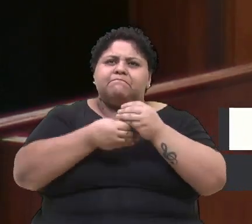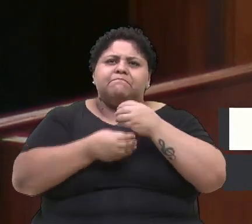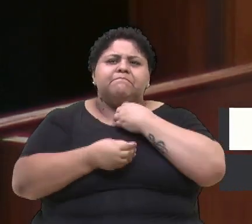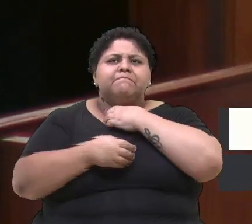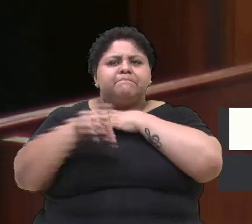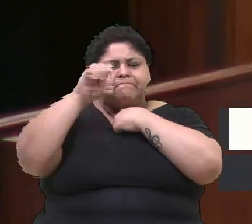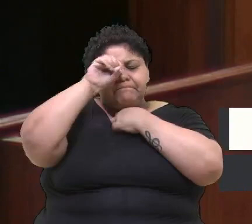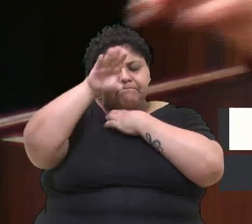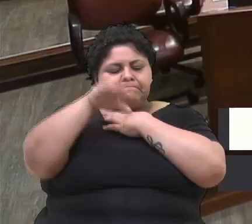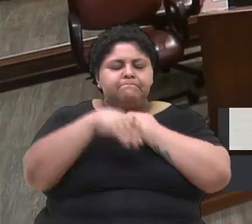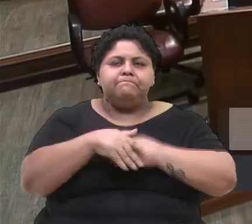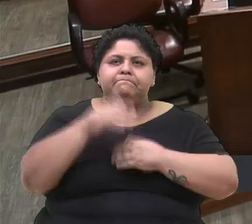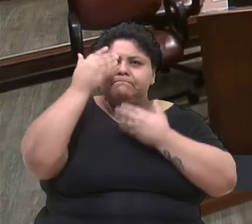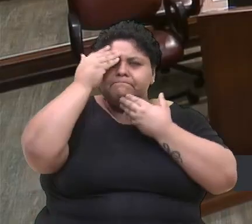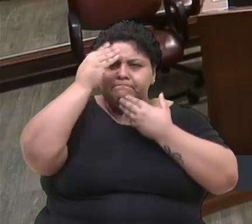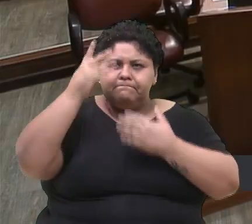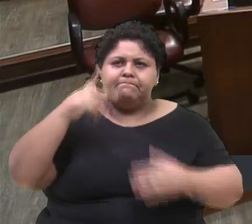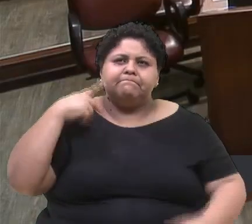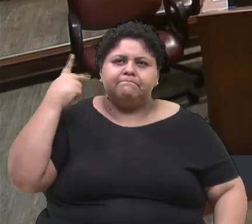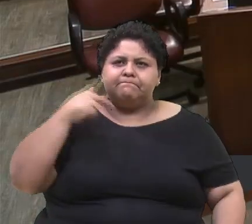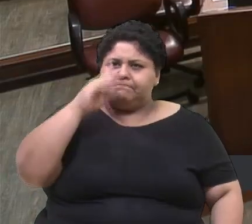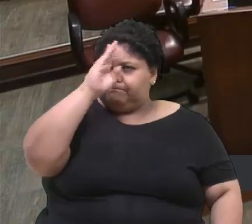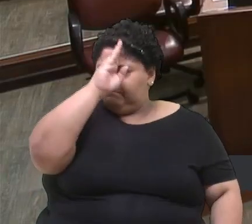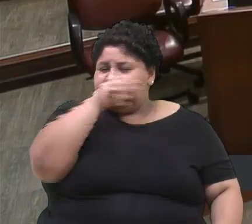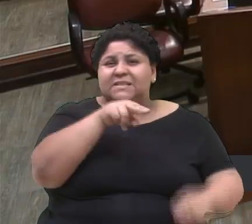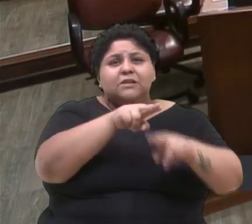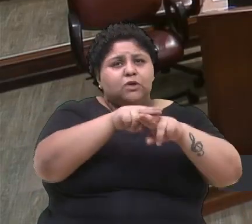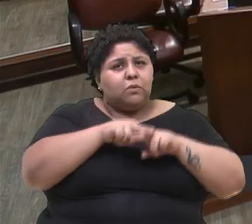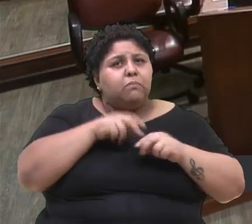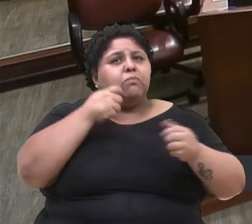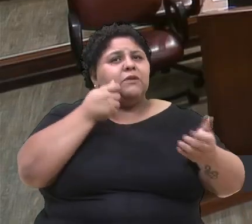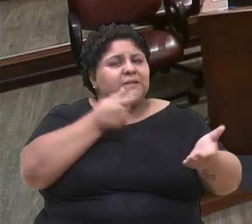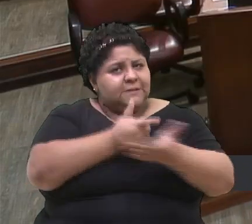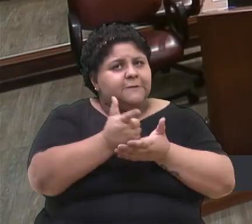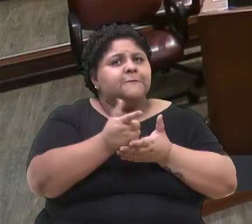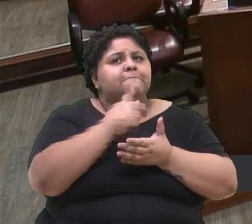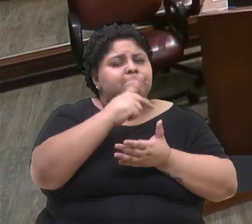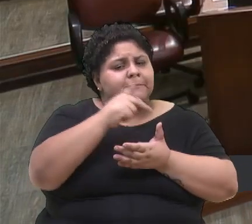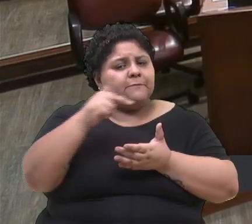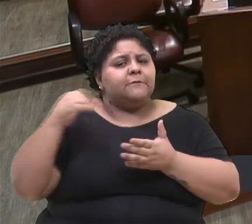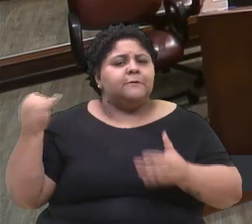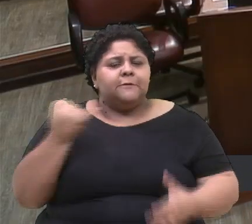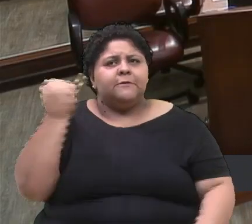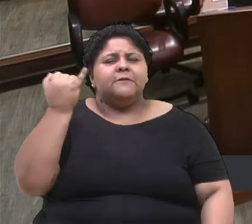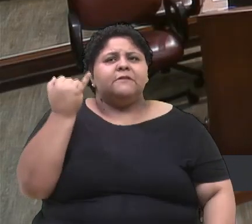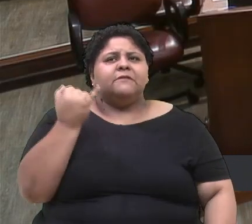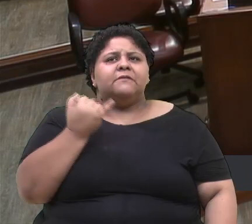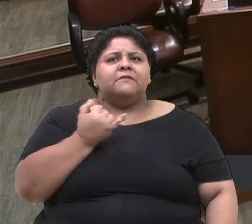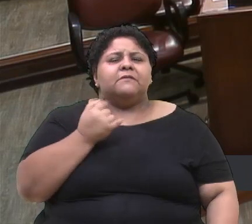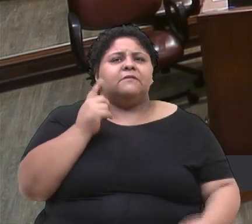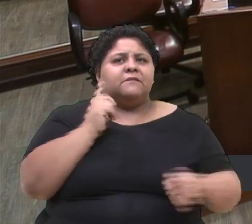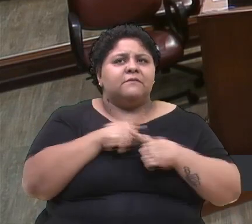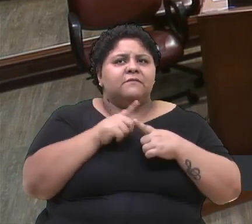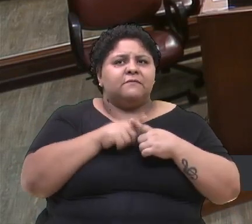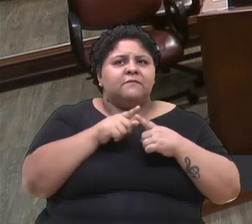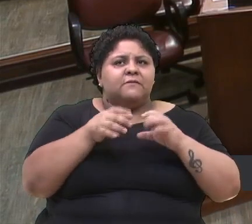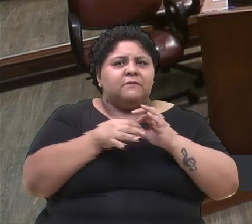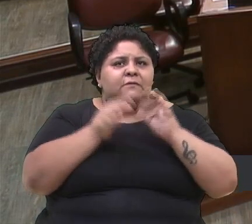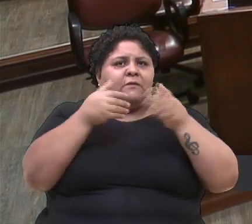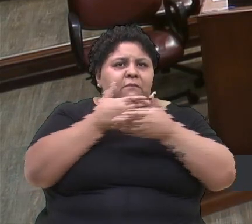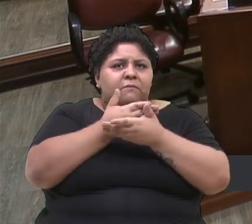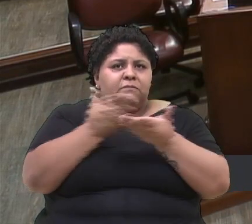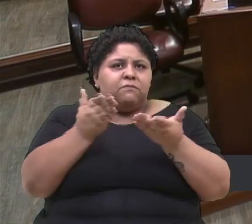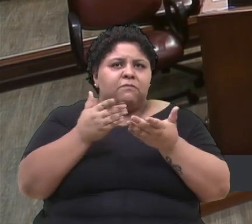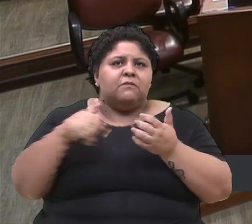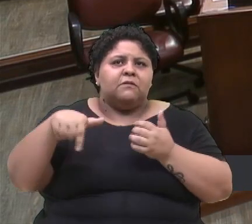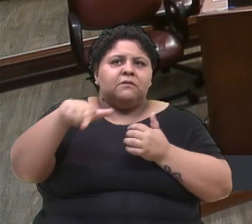De uma forma breve, por isso a aprovação dessa PPP é importante, porque ela abre e condiciona a nós